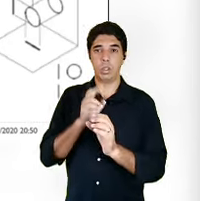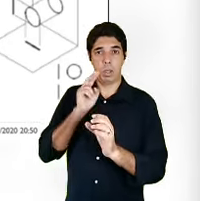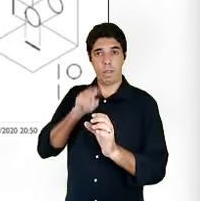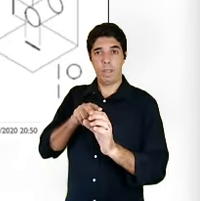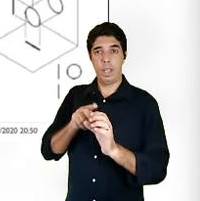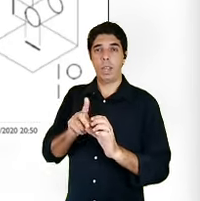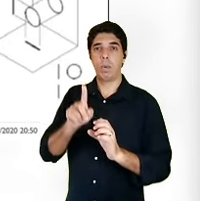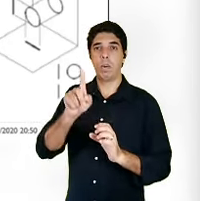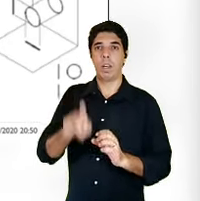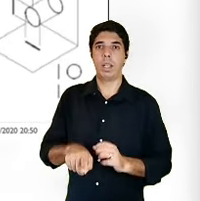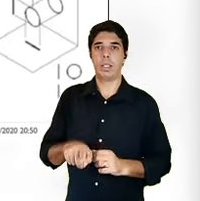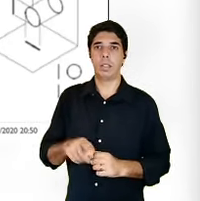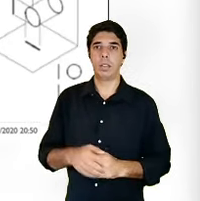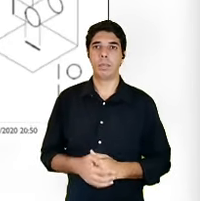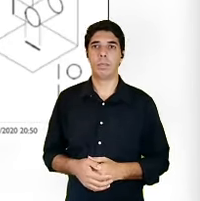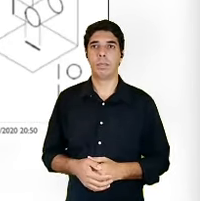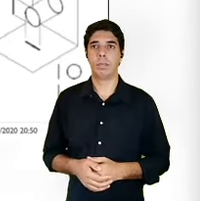reta.